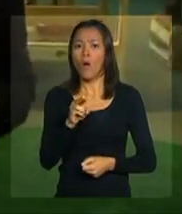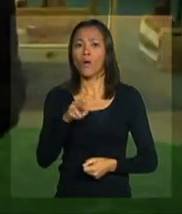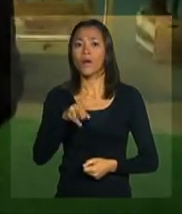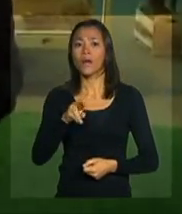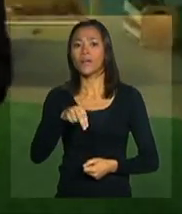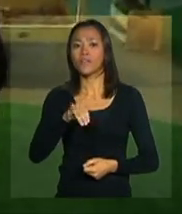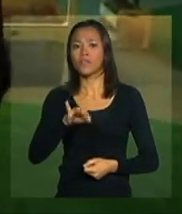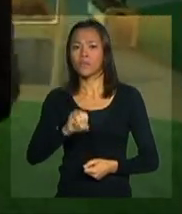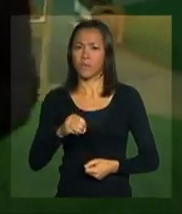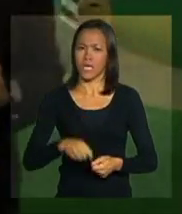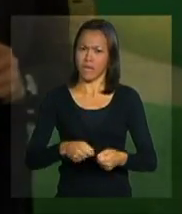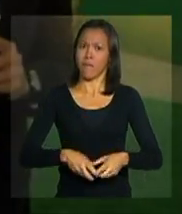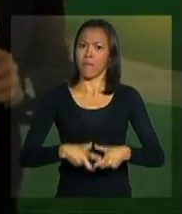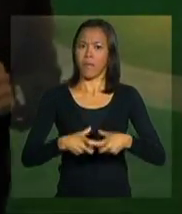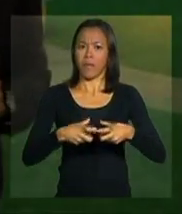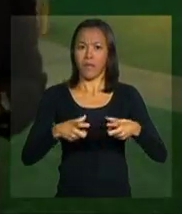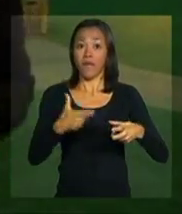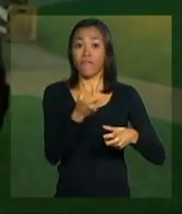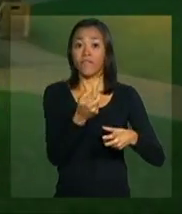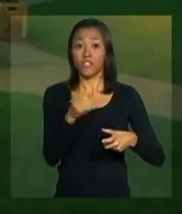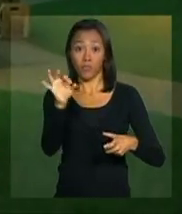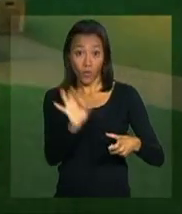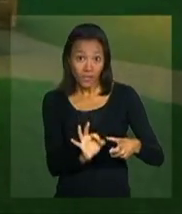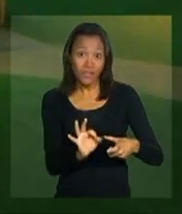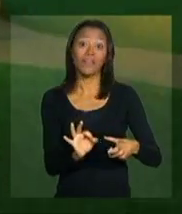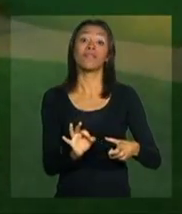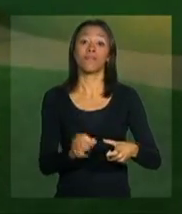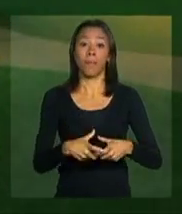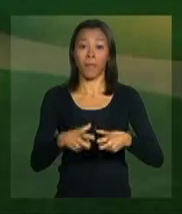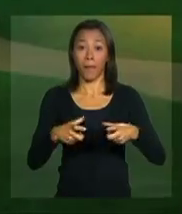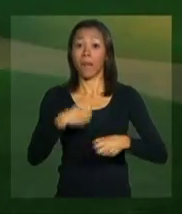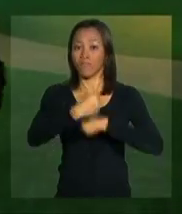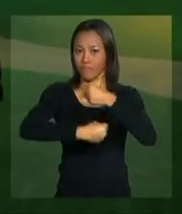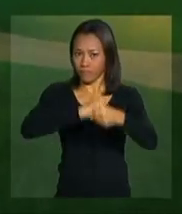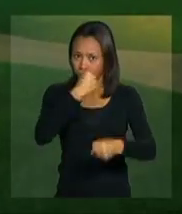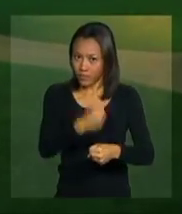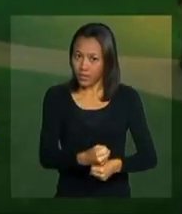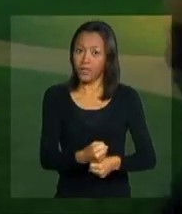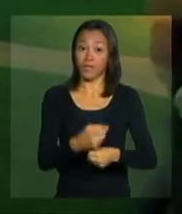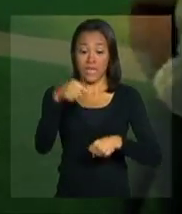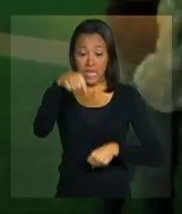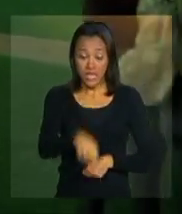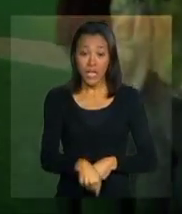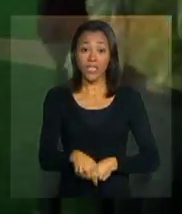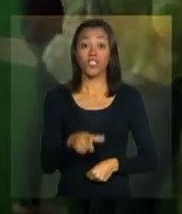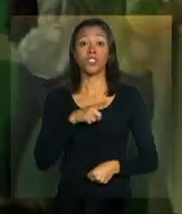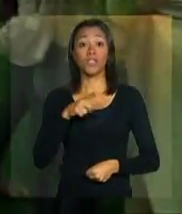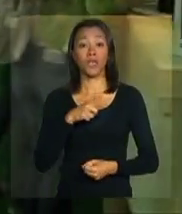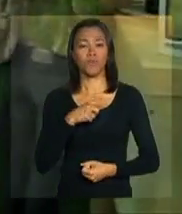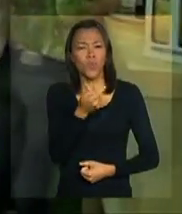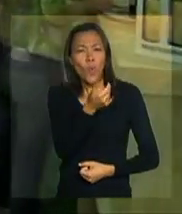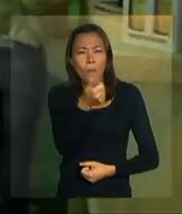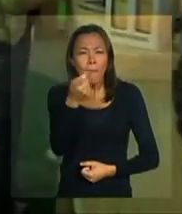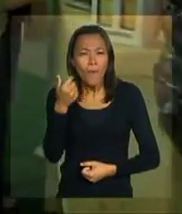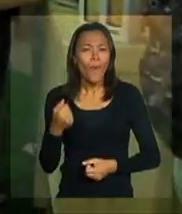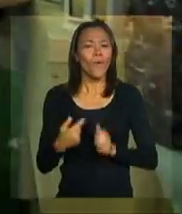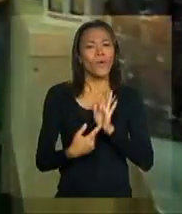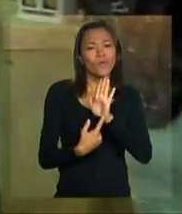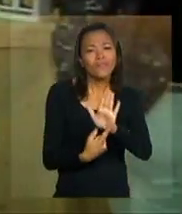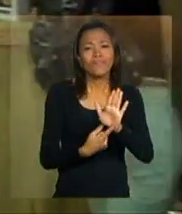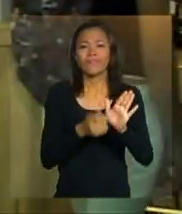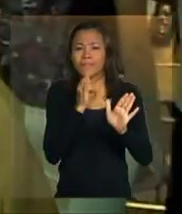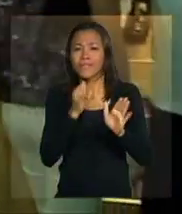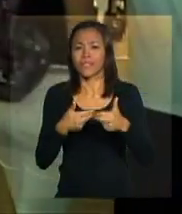mercado cresce cerca de 20% em média por ano. Neste local, nós temos um pouco da amostra